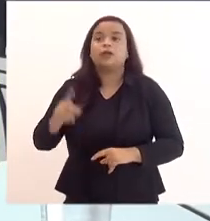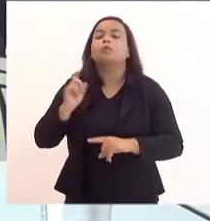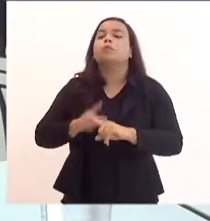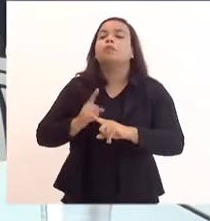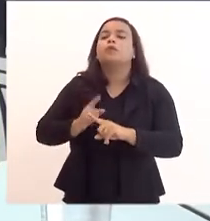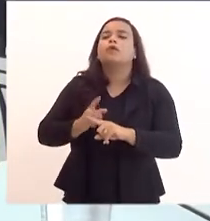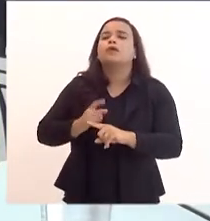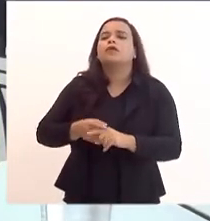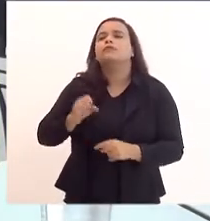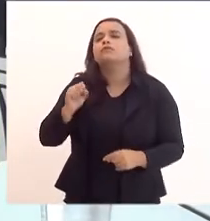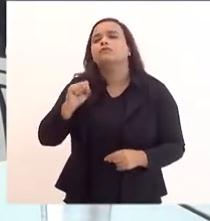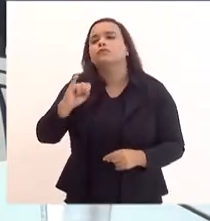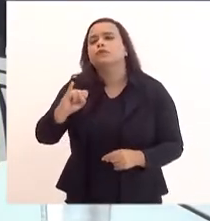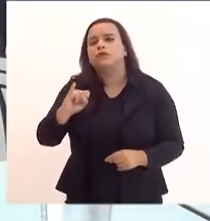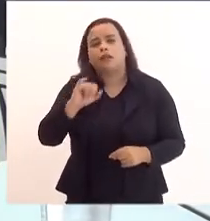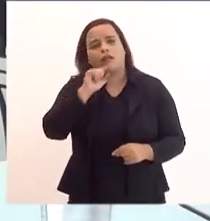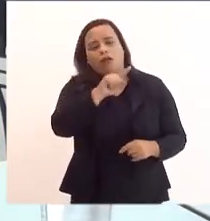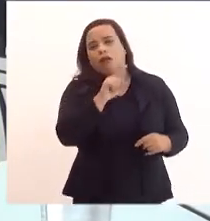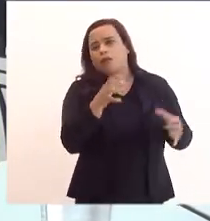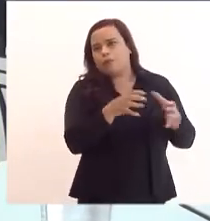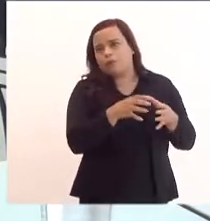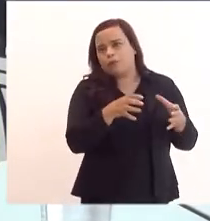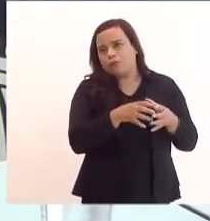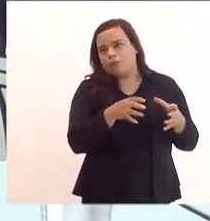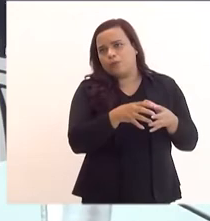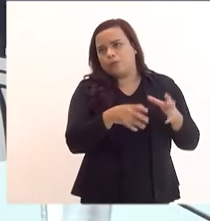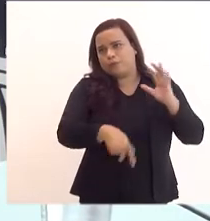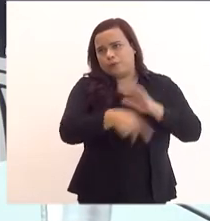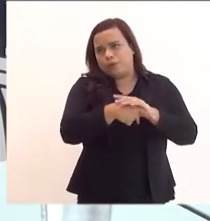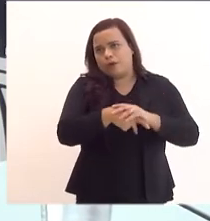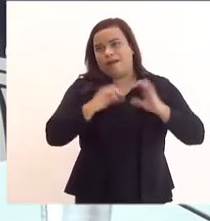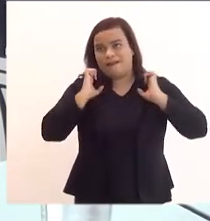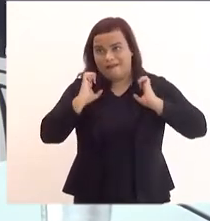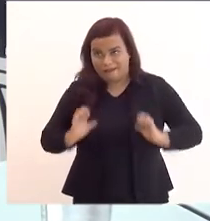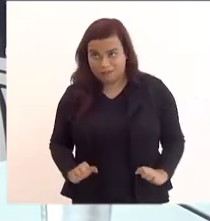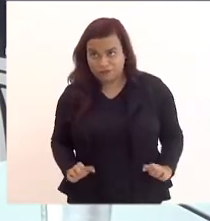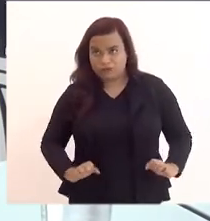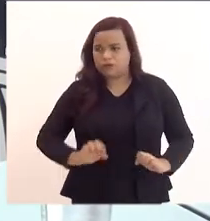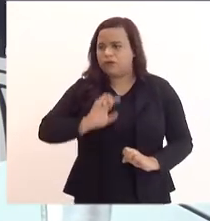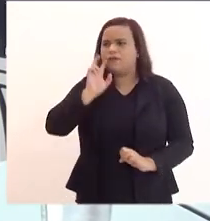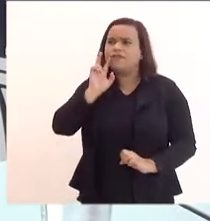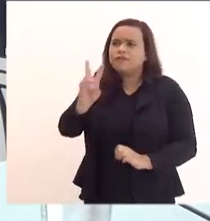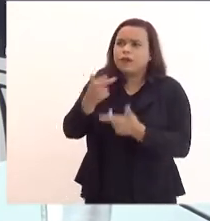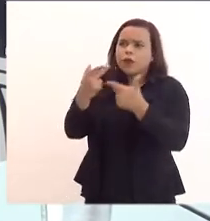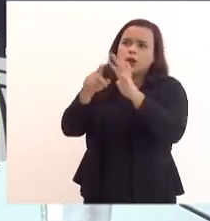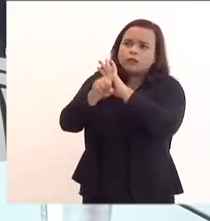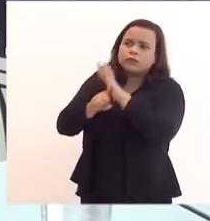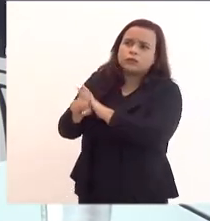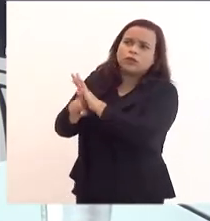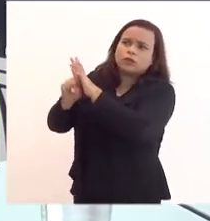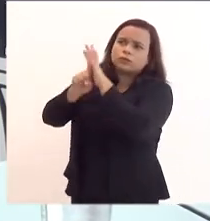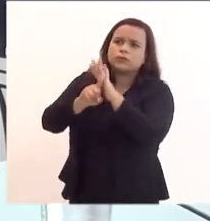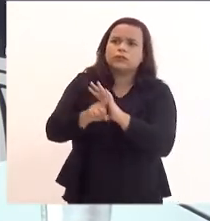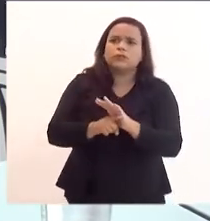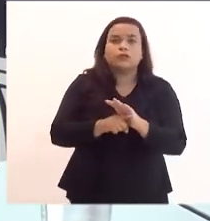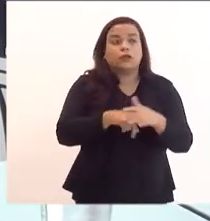Quando o Conselho de Ética examina uma matéria, só vai à